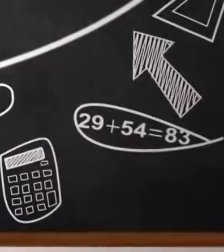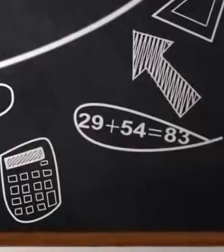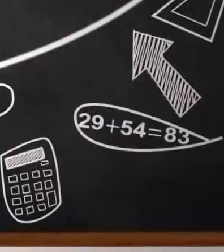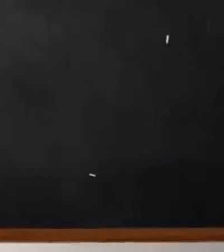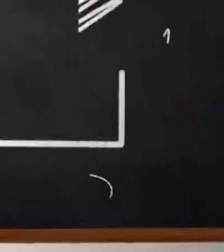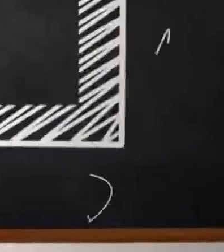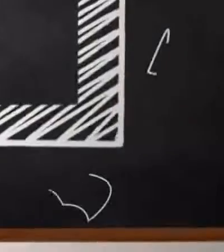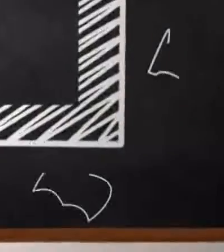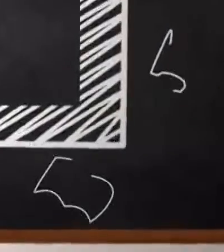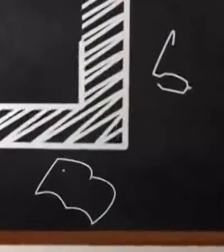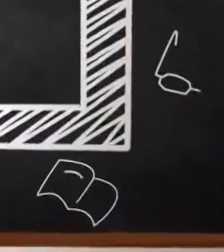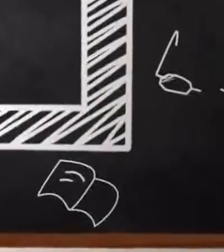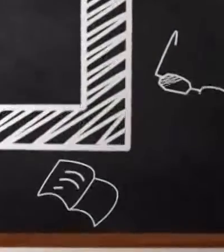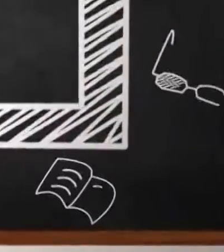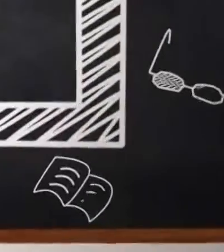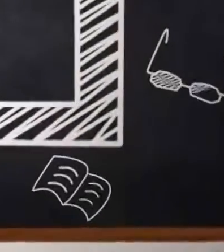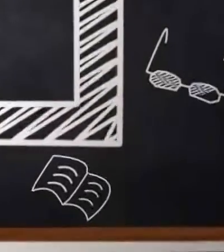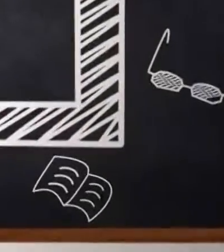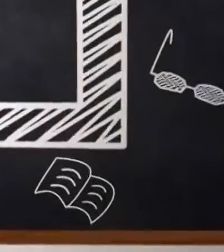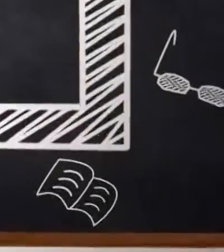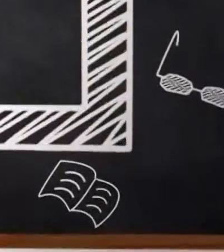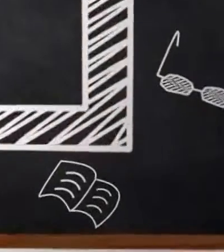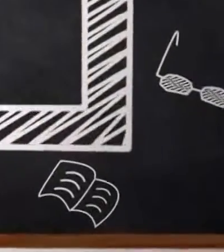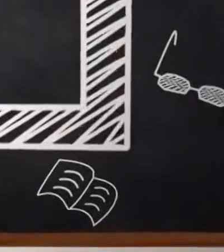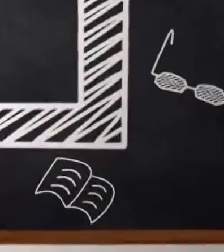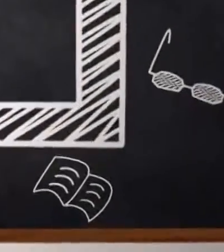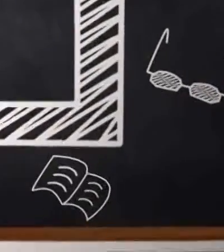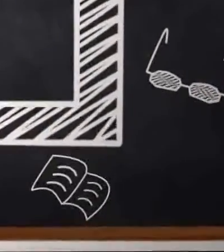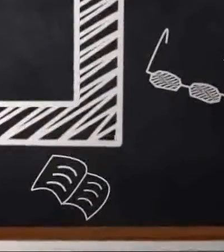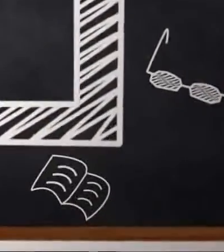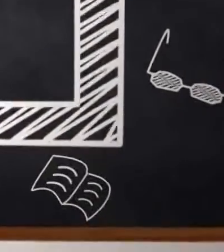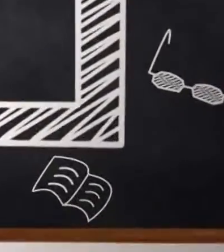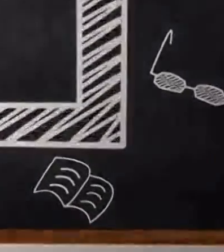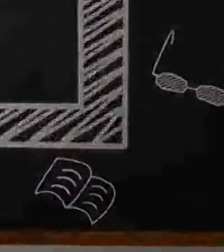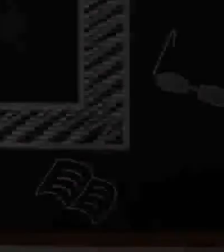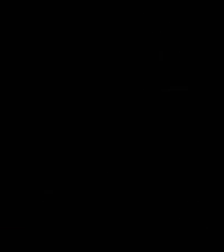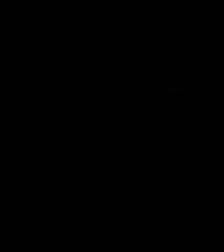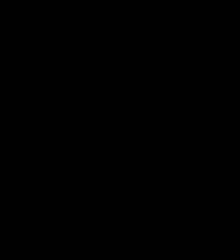cyberpedófilos, fazem refletirmos sobre o assunto. Os dados apresentados nesse estudo são